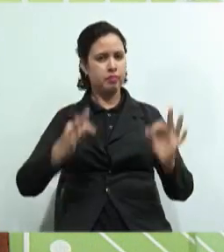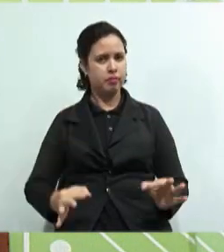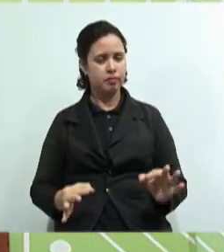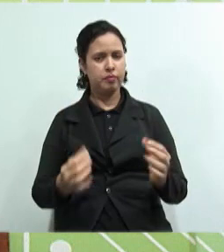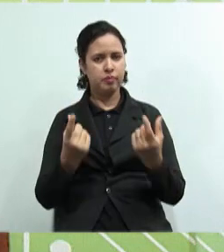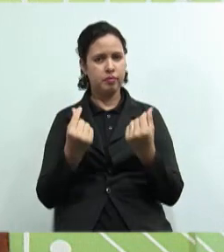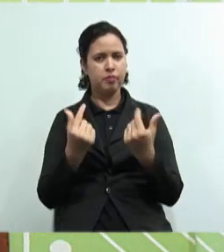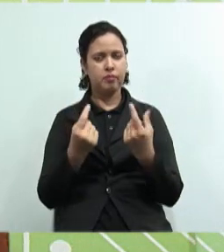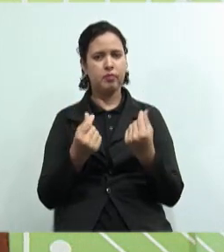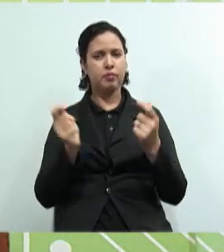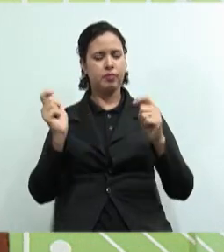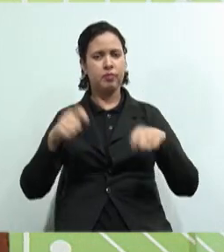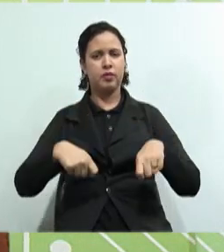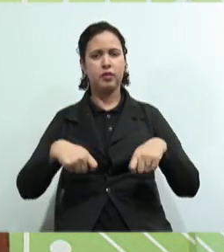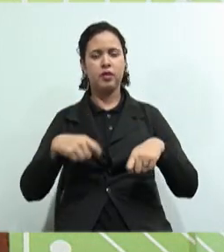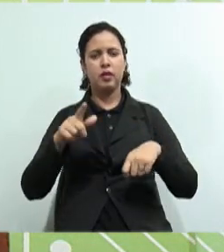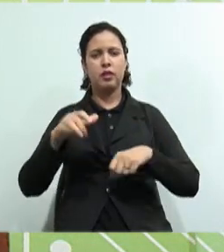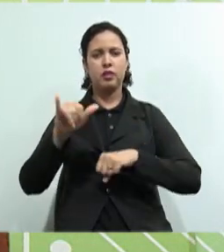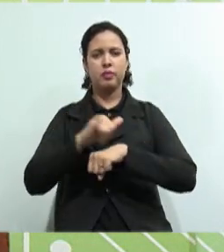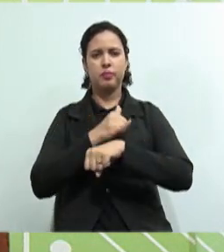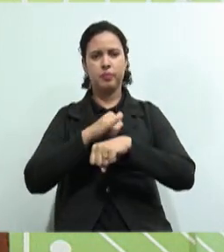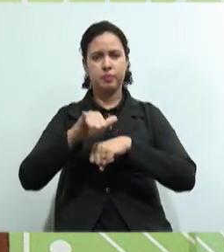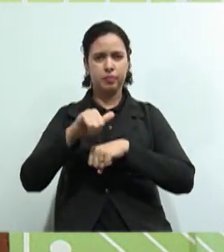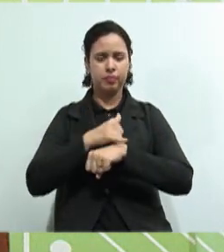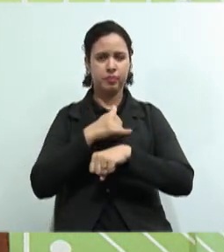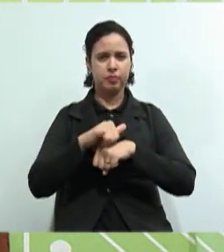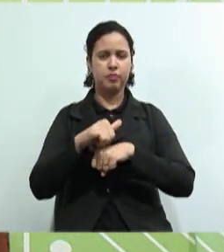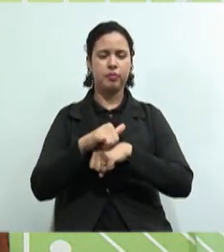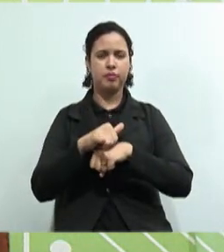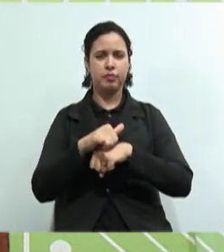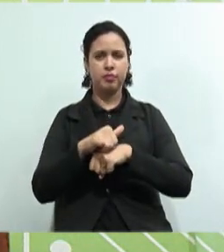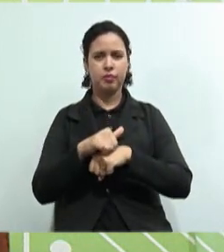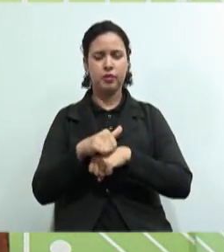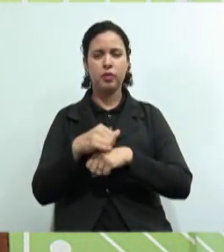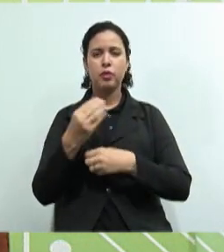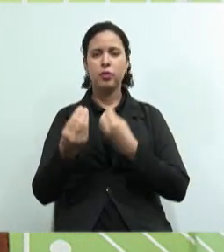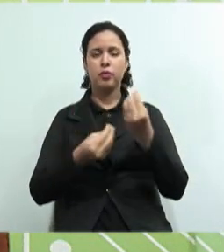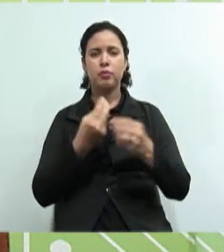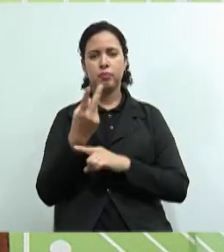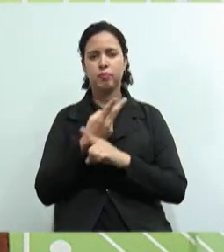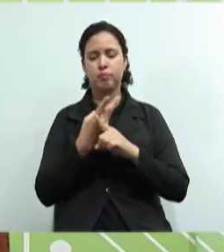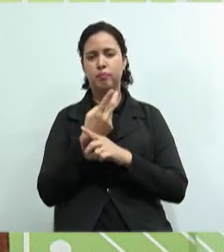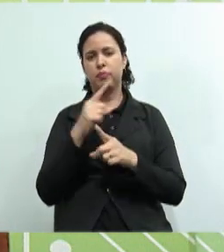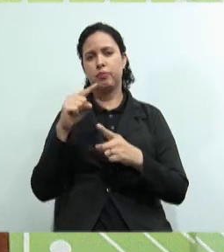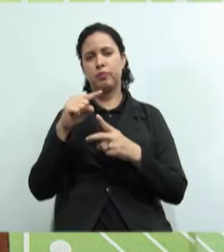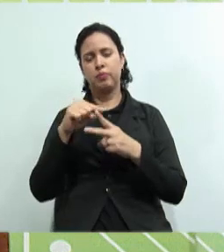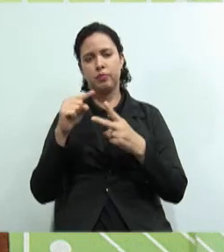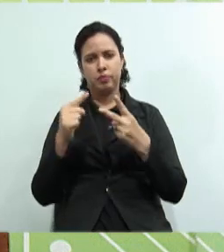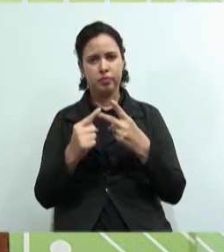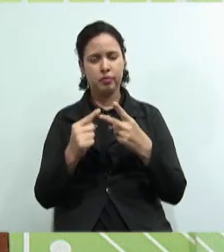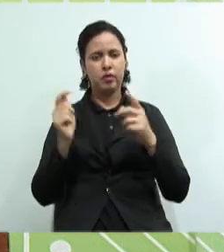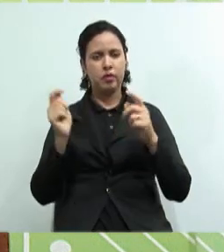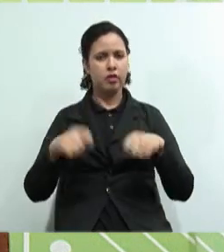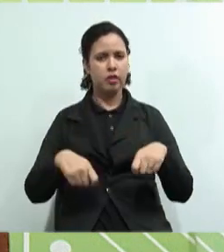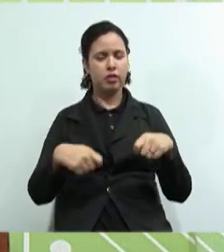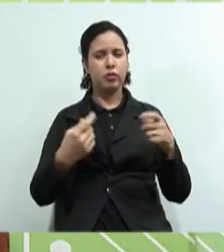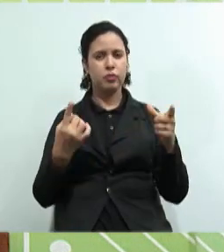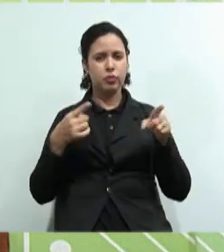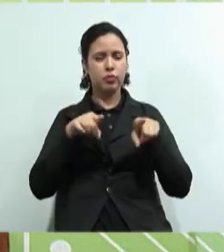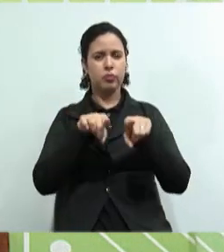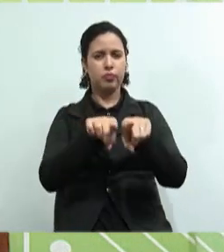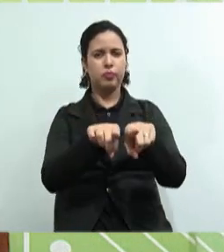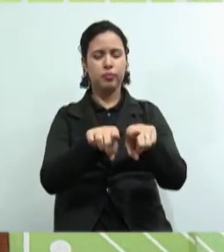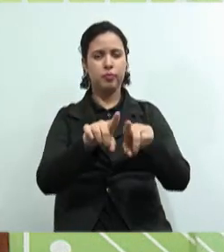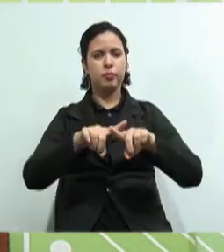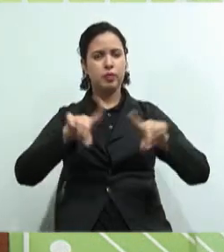viável. Essa é a estratégia prática de como buscar esses dois canais, que podem se andar juntos,